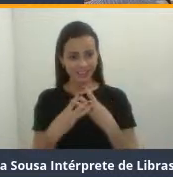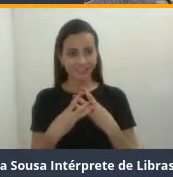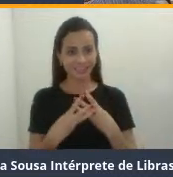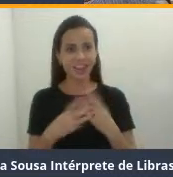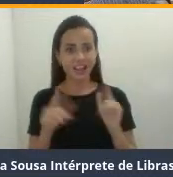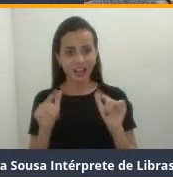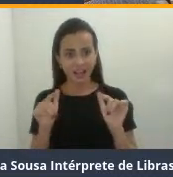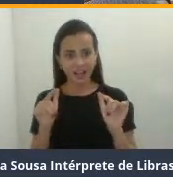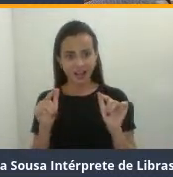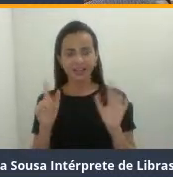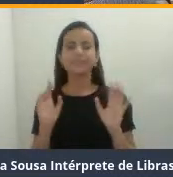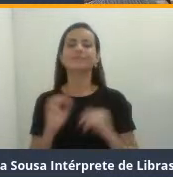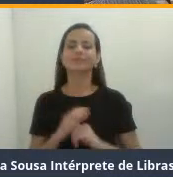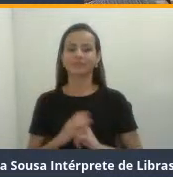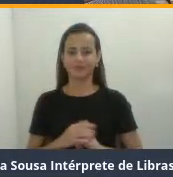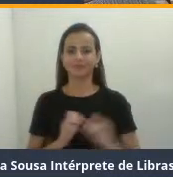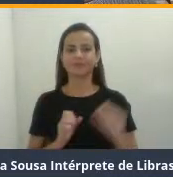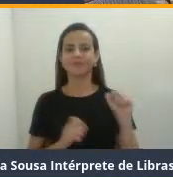É.